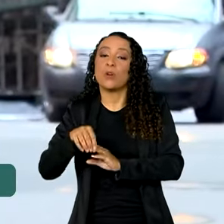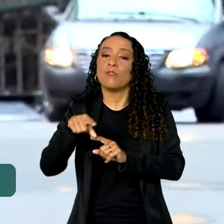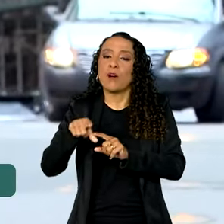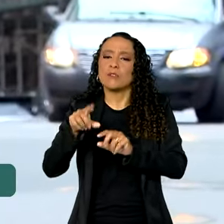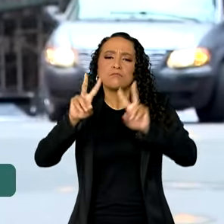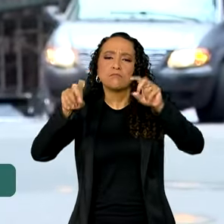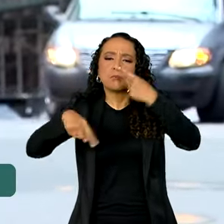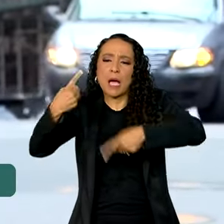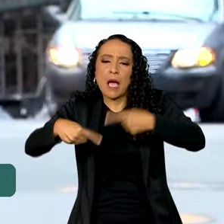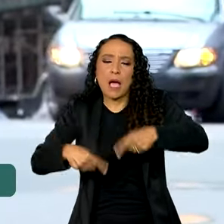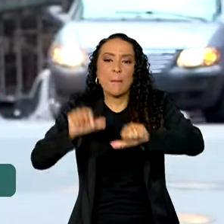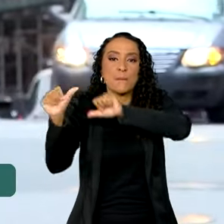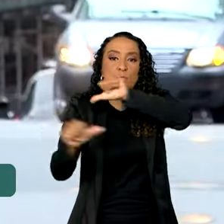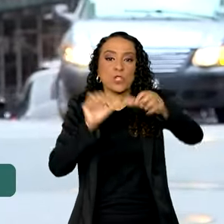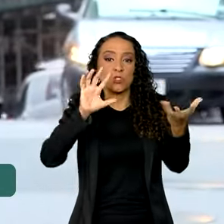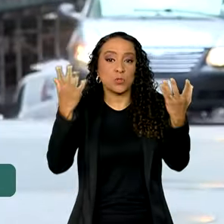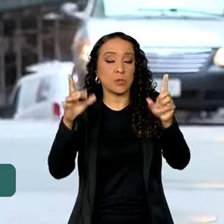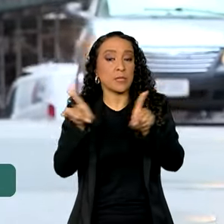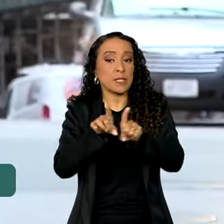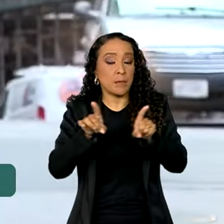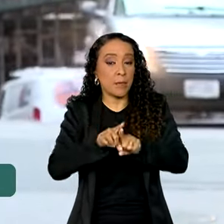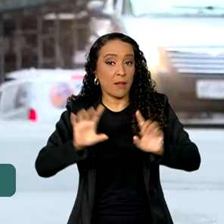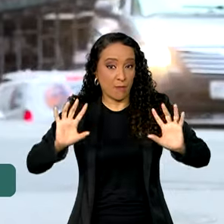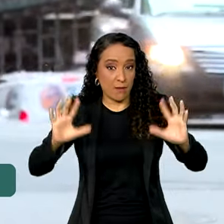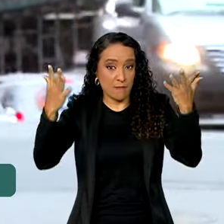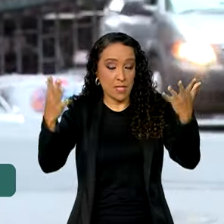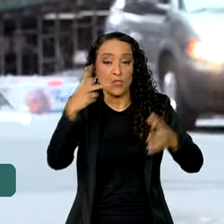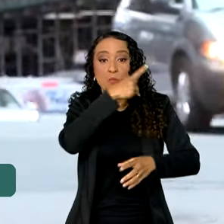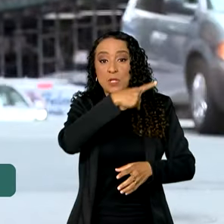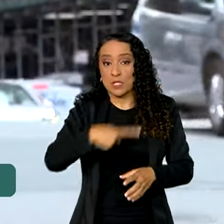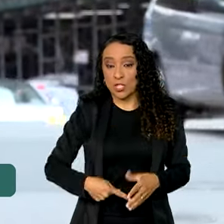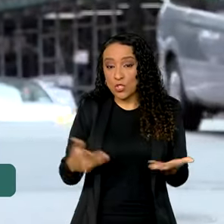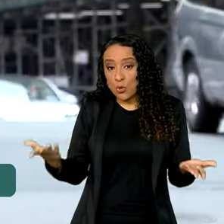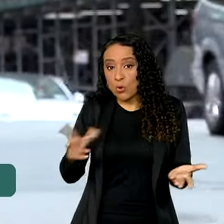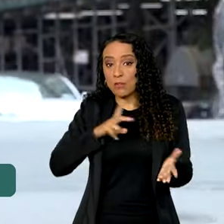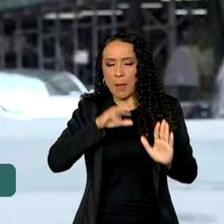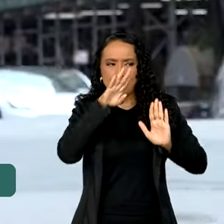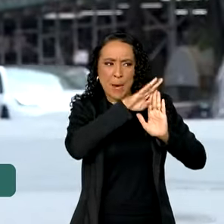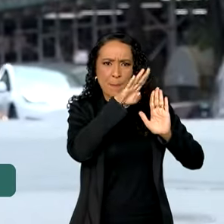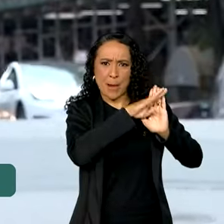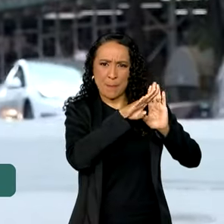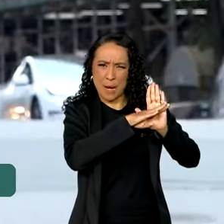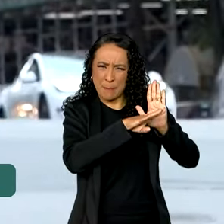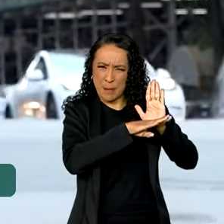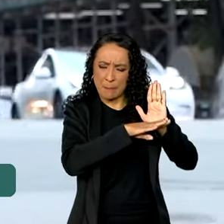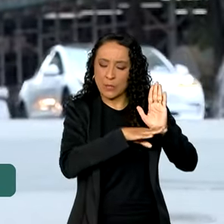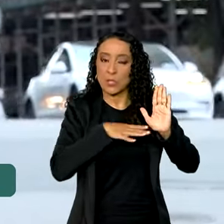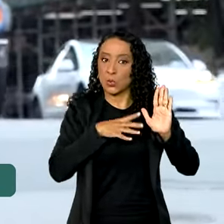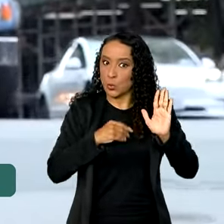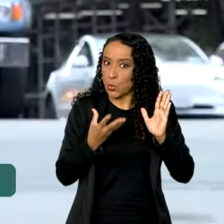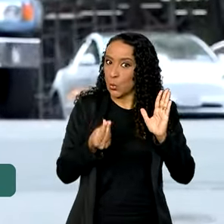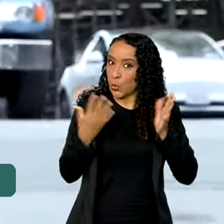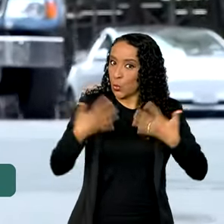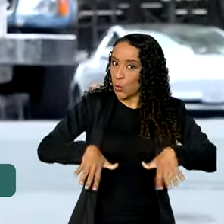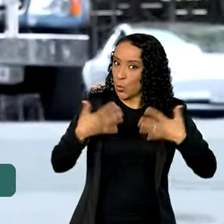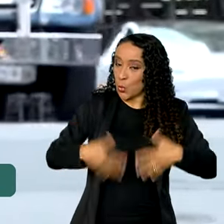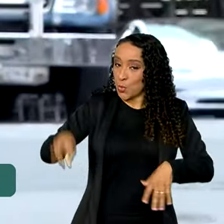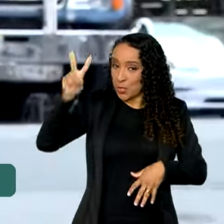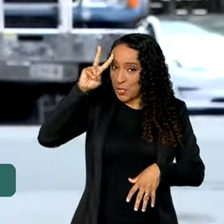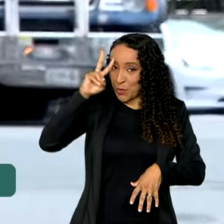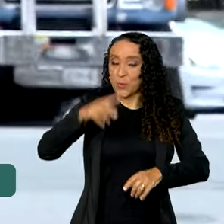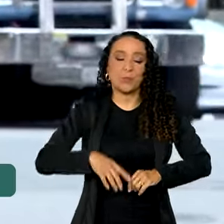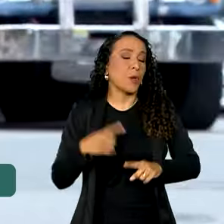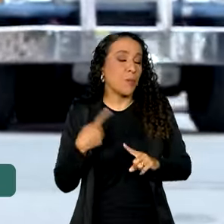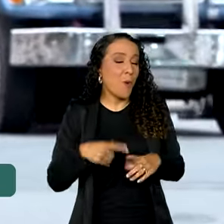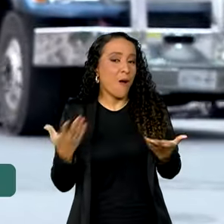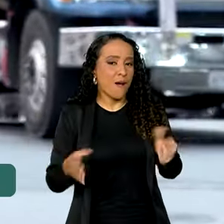do clima. E além desses eventos, o presidente hoje vai ter uma agenda bem agitada nessa segunda-feira. É